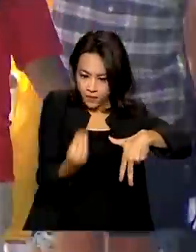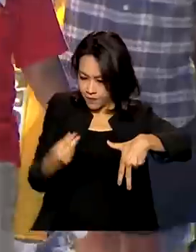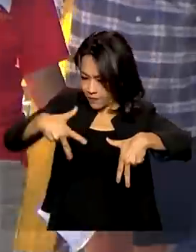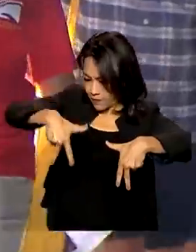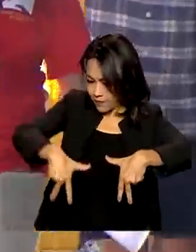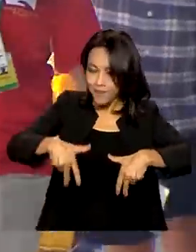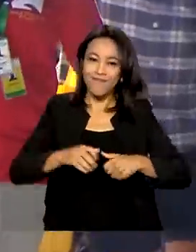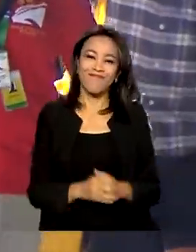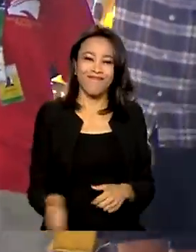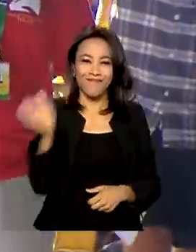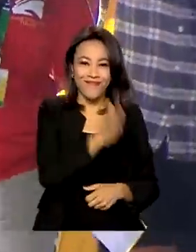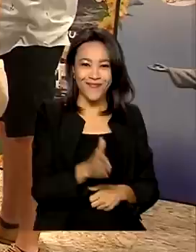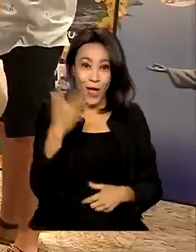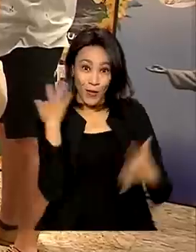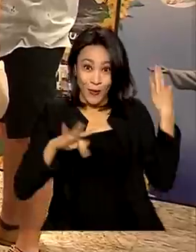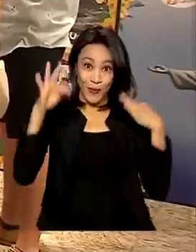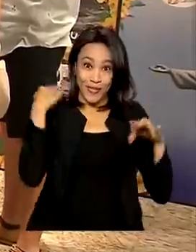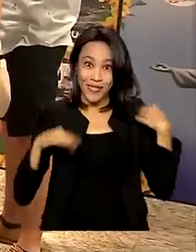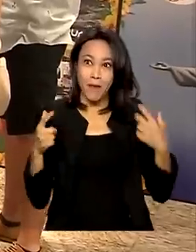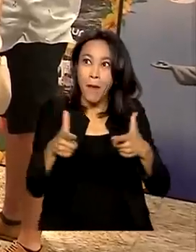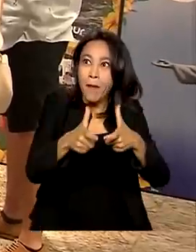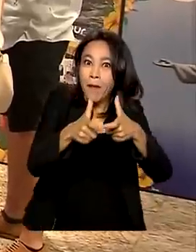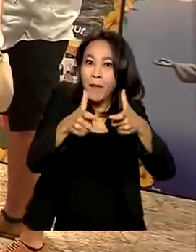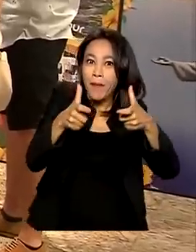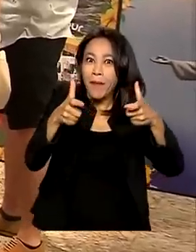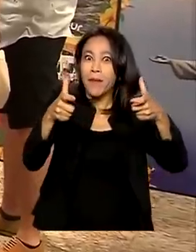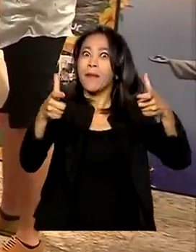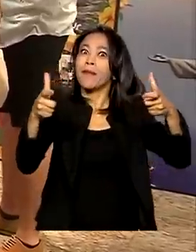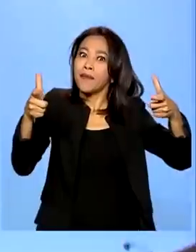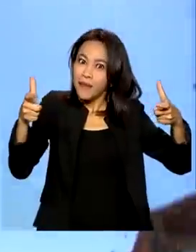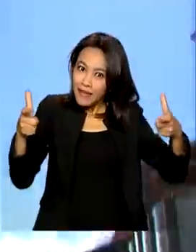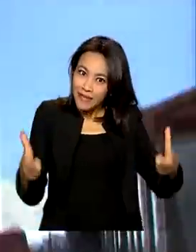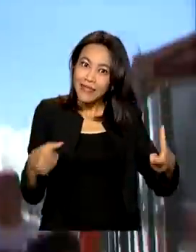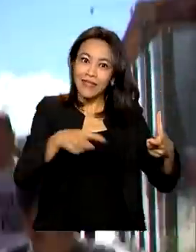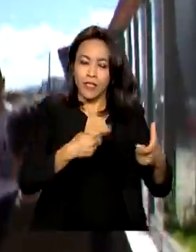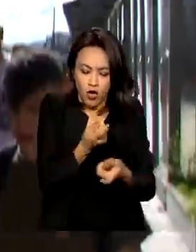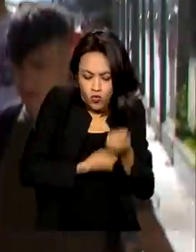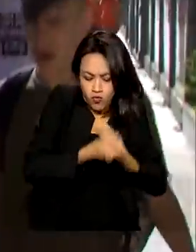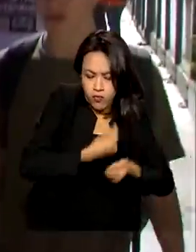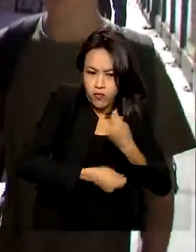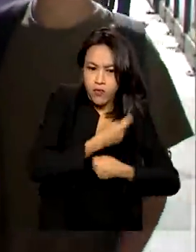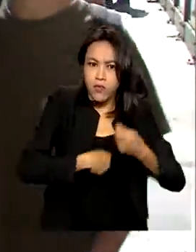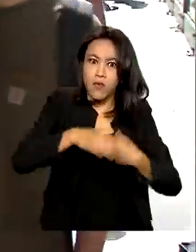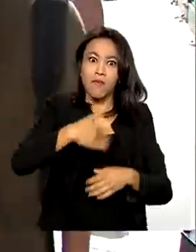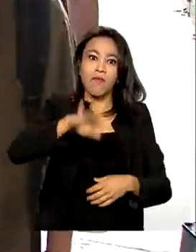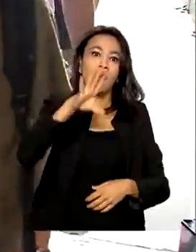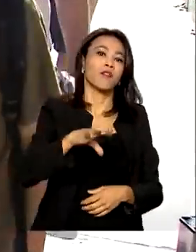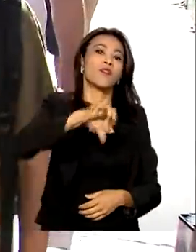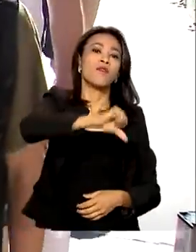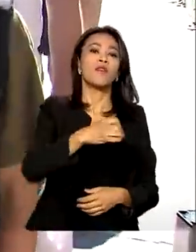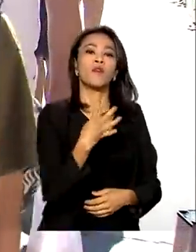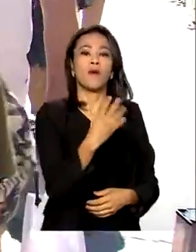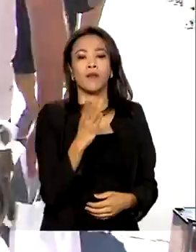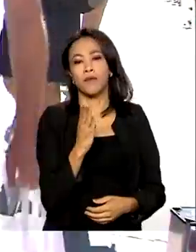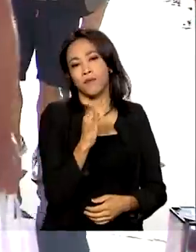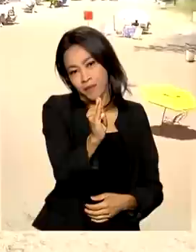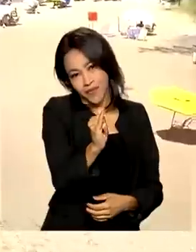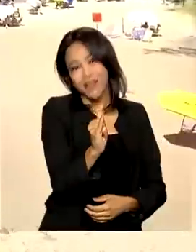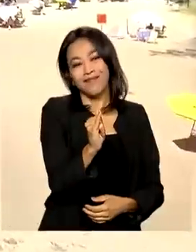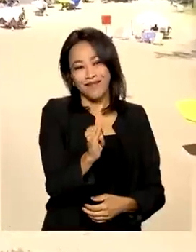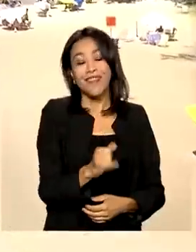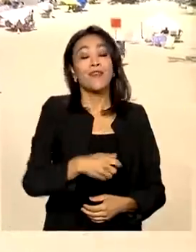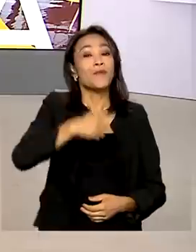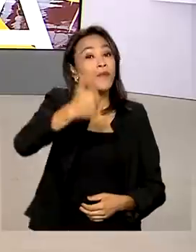turismo em alta setor volta a crescer e fatura mais de 94 bilhões no primeiro semestre